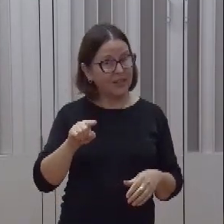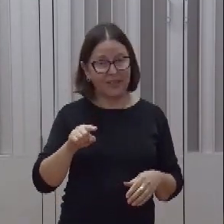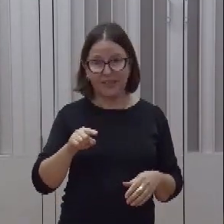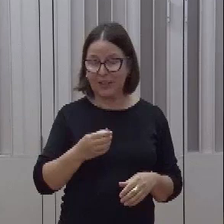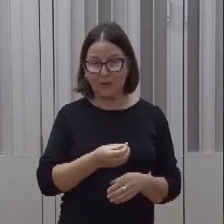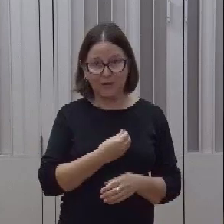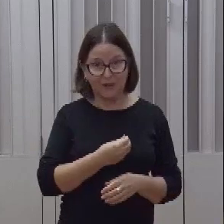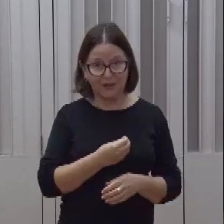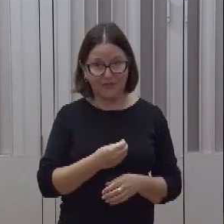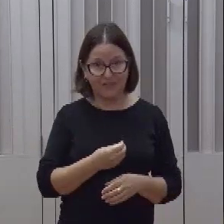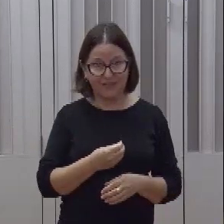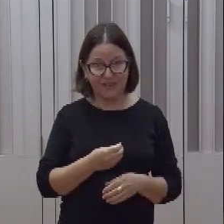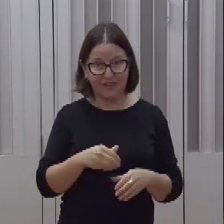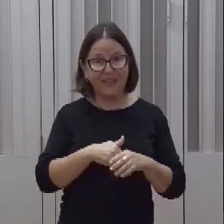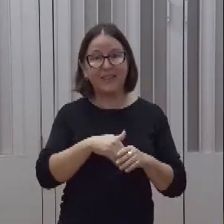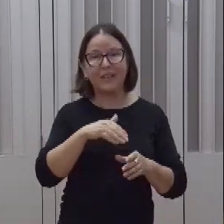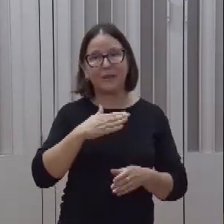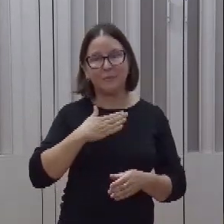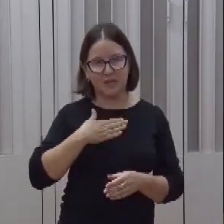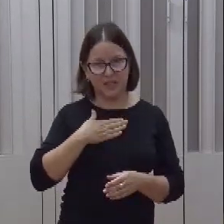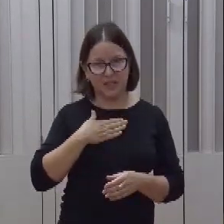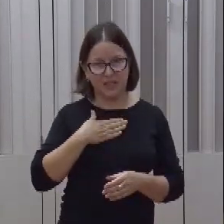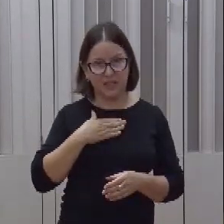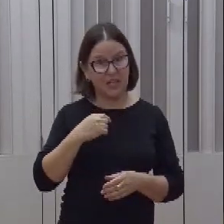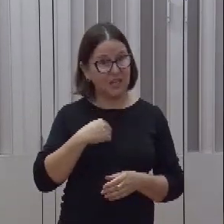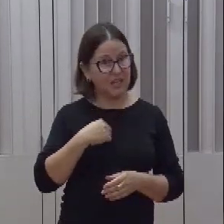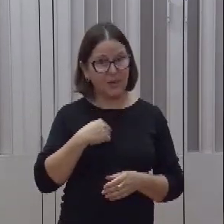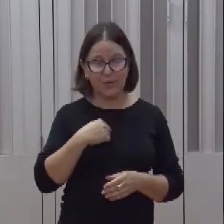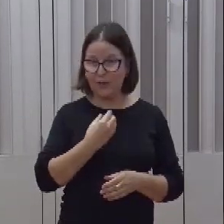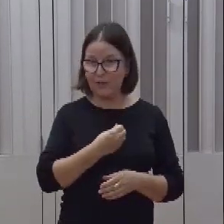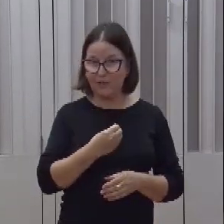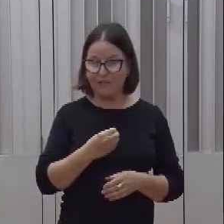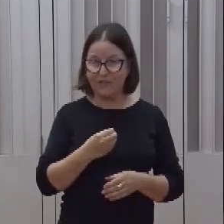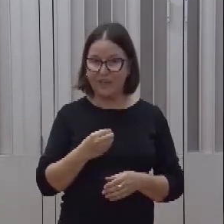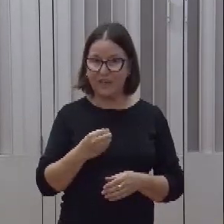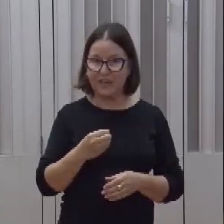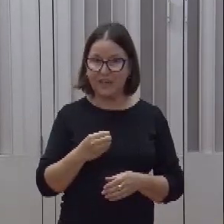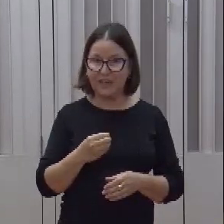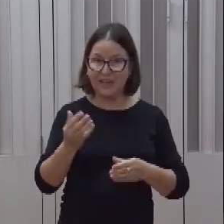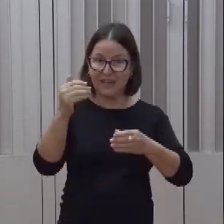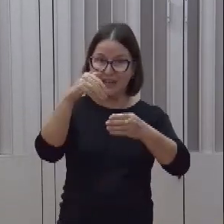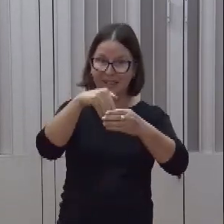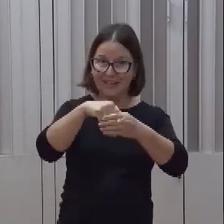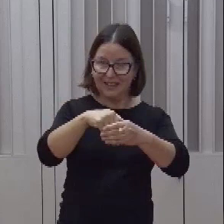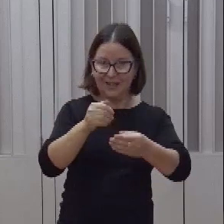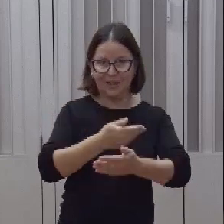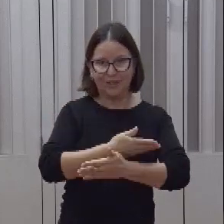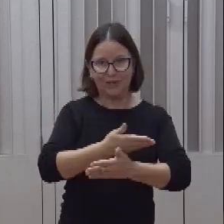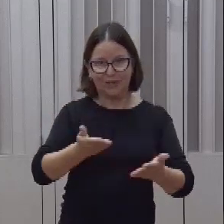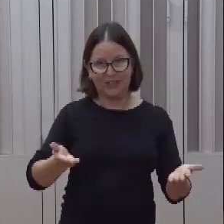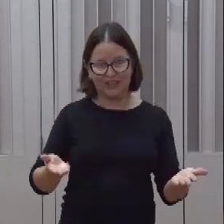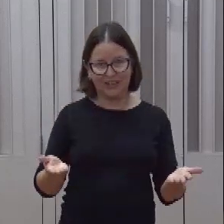em mim, e eu não habitar em vocês, é o mesmo verbo,